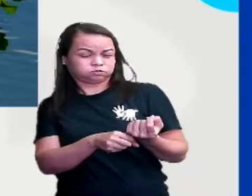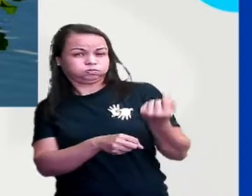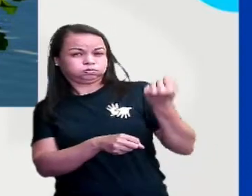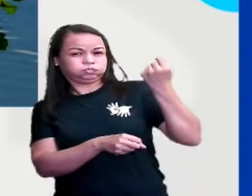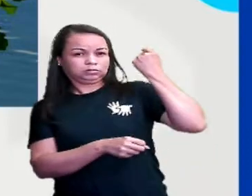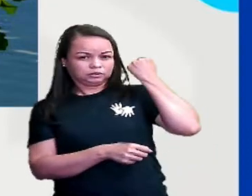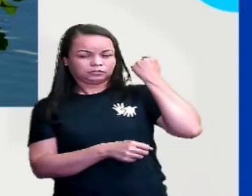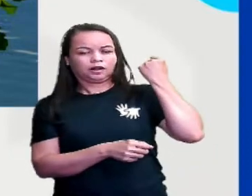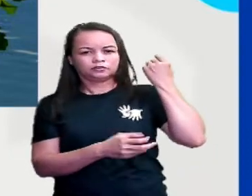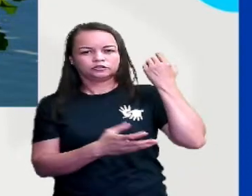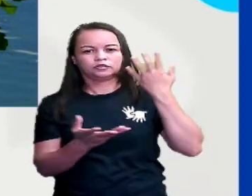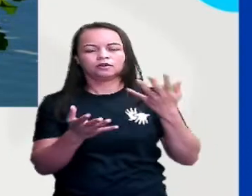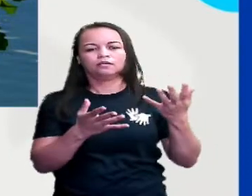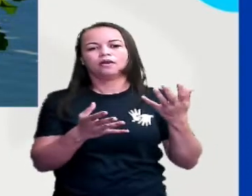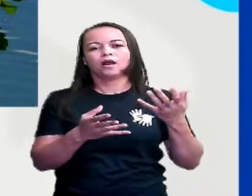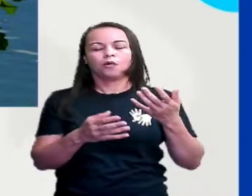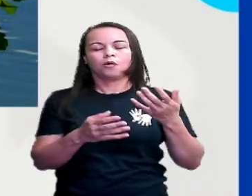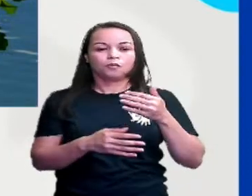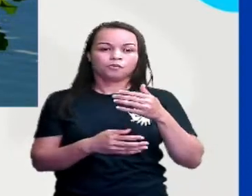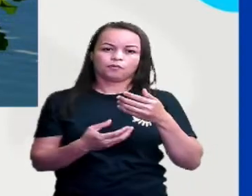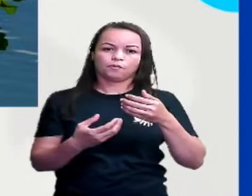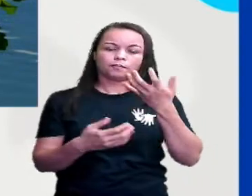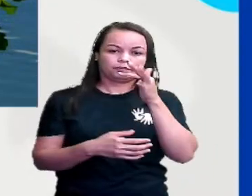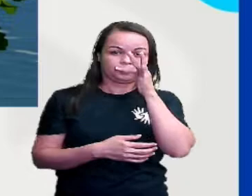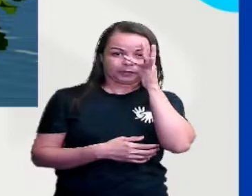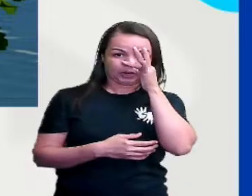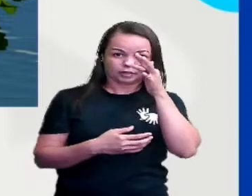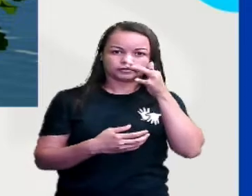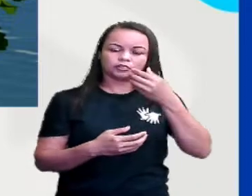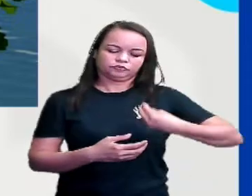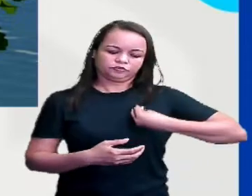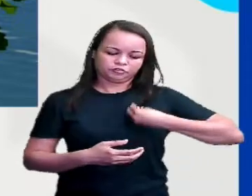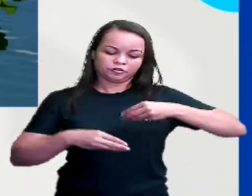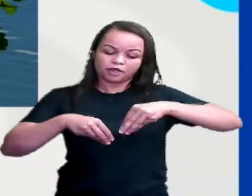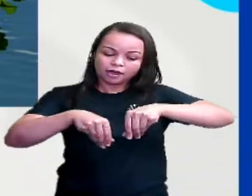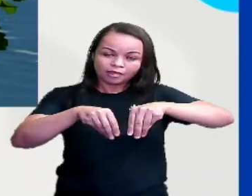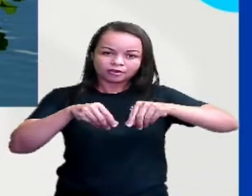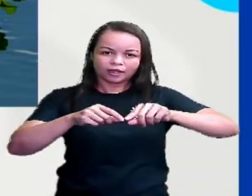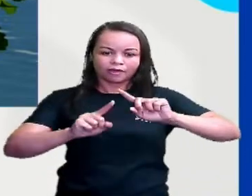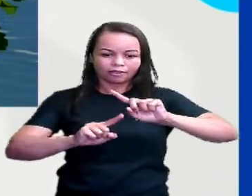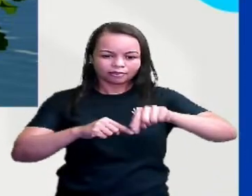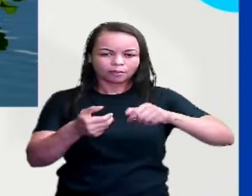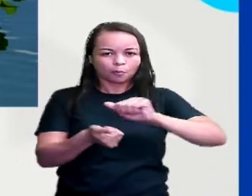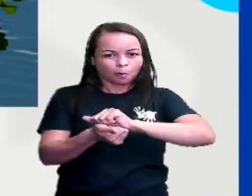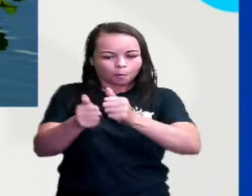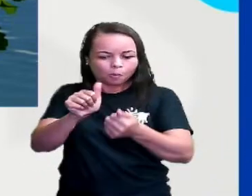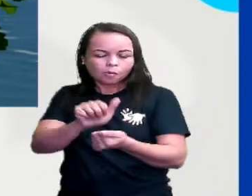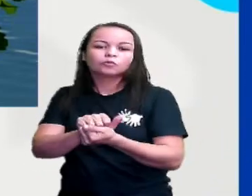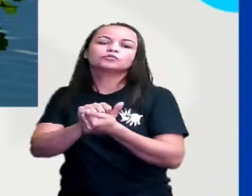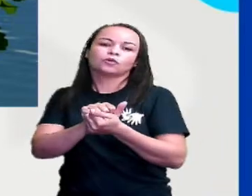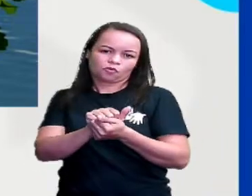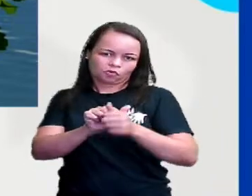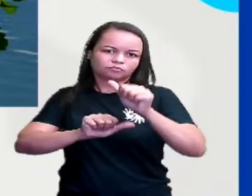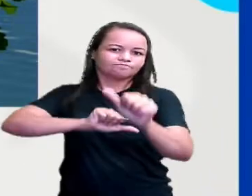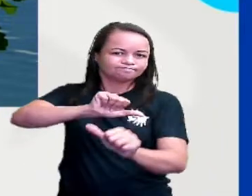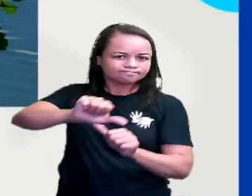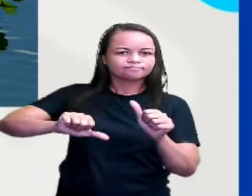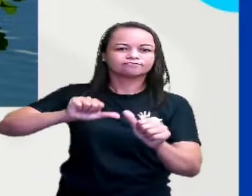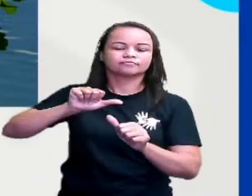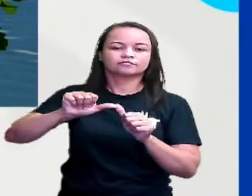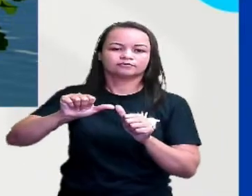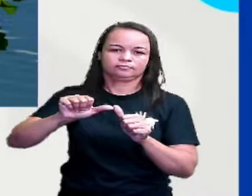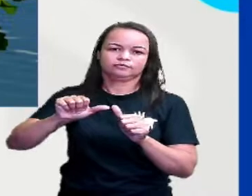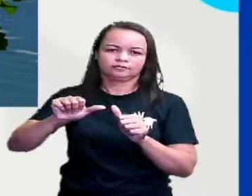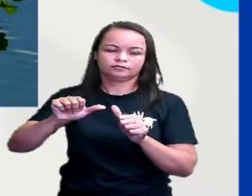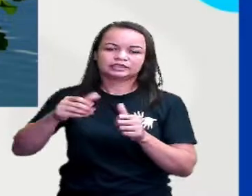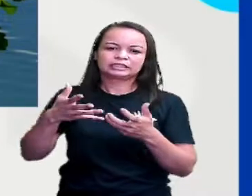eram plantas terrestres que sofreram adaptações, sofreram modificações,